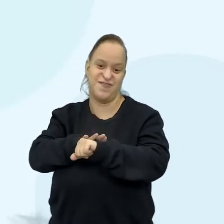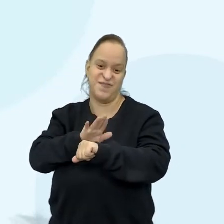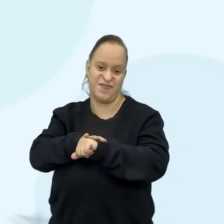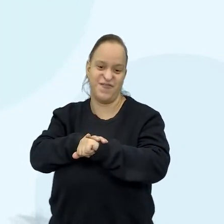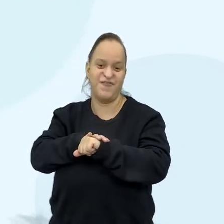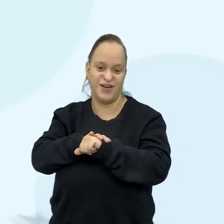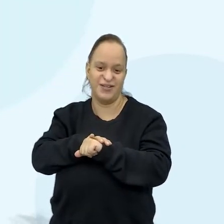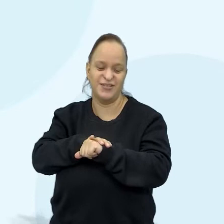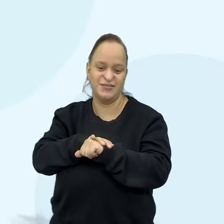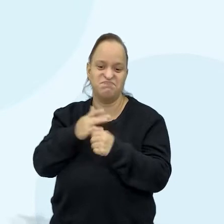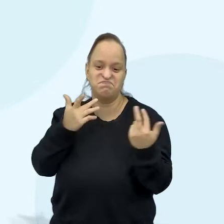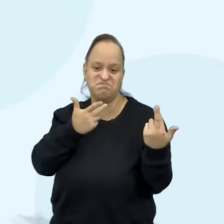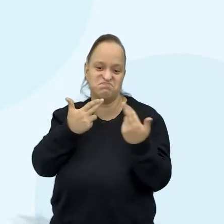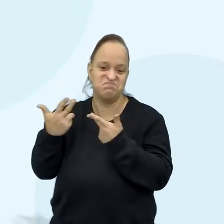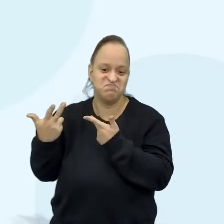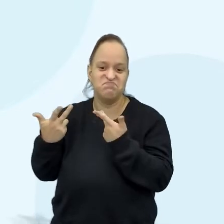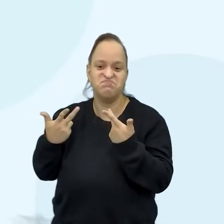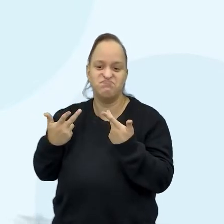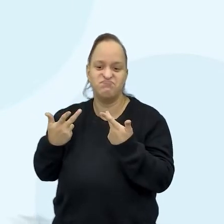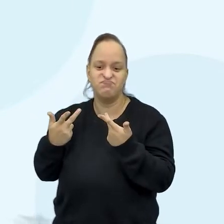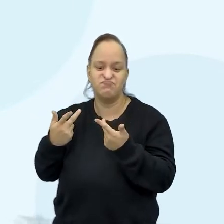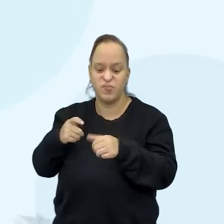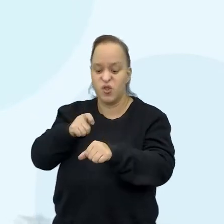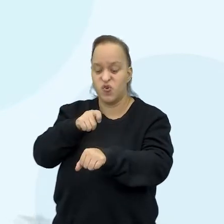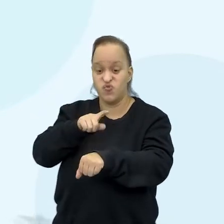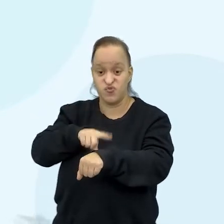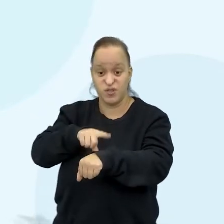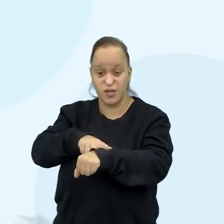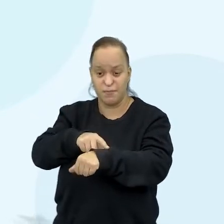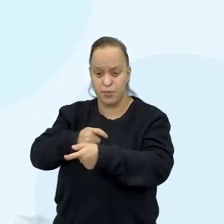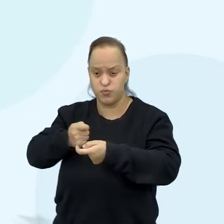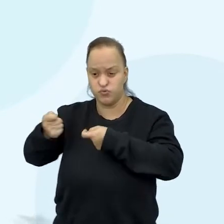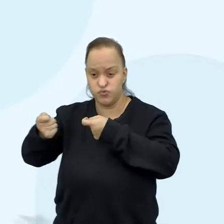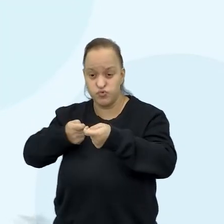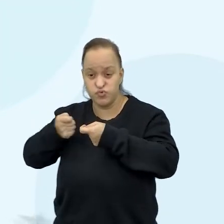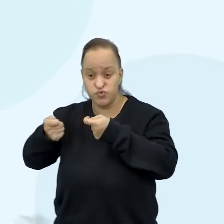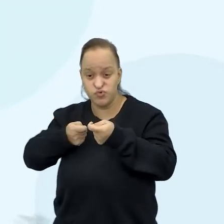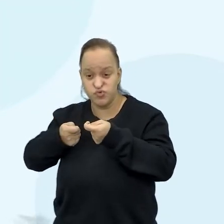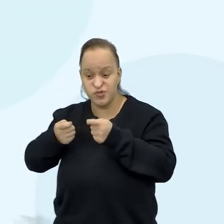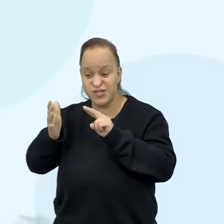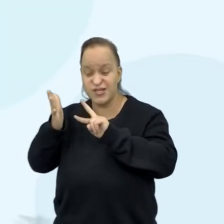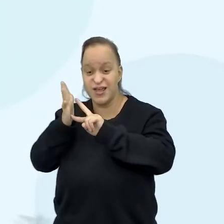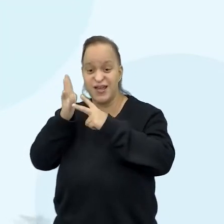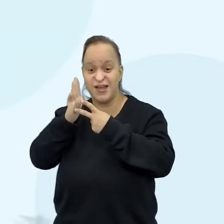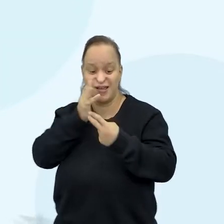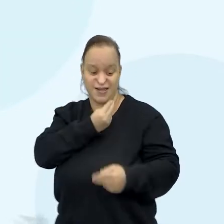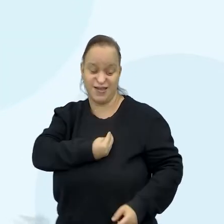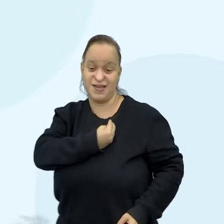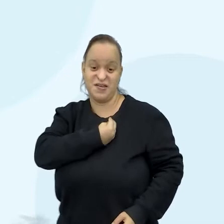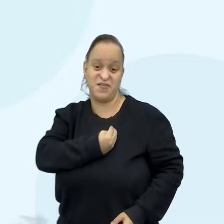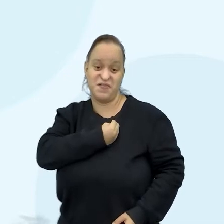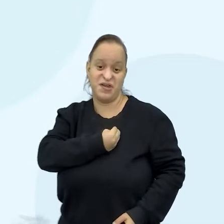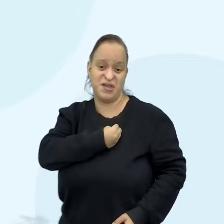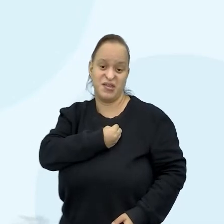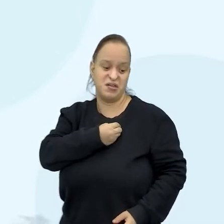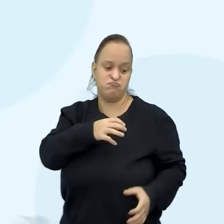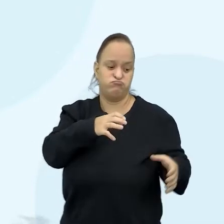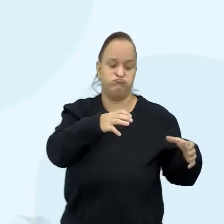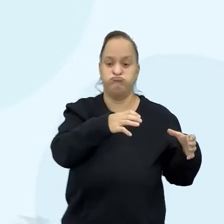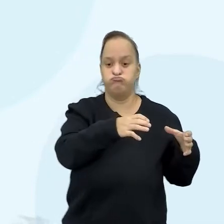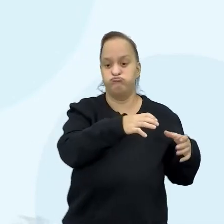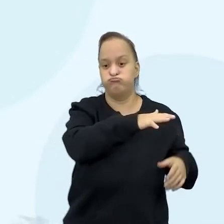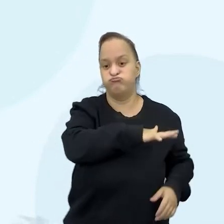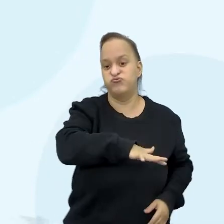indivíduo. Em grande medida, controlar o tempo significa controlar a vida em todos os seus âmbitos daquele